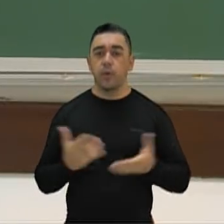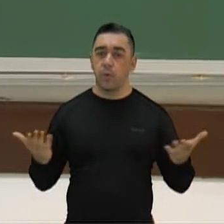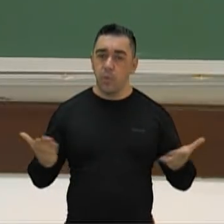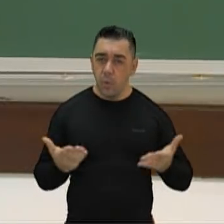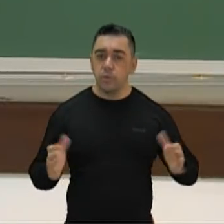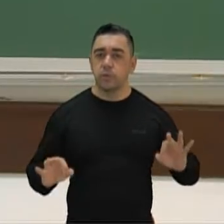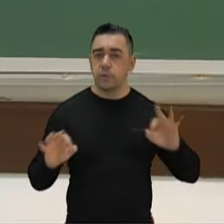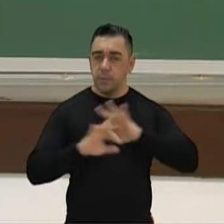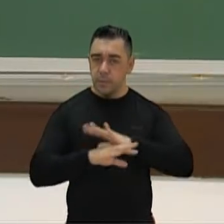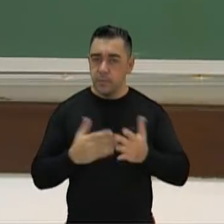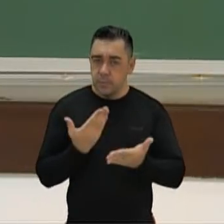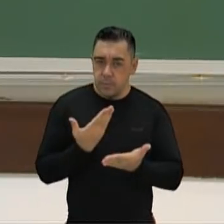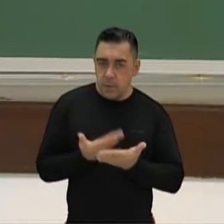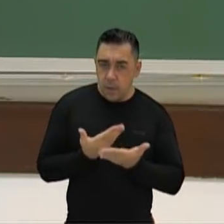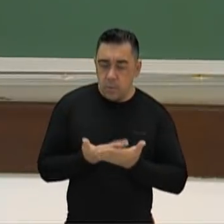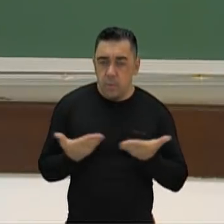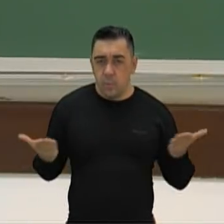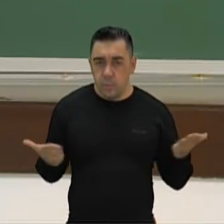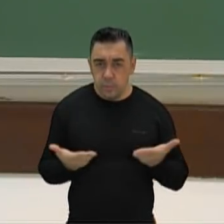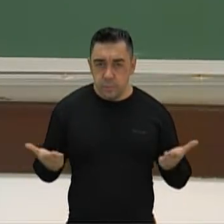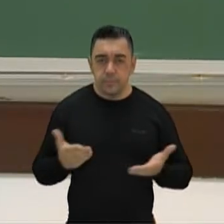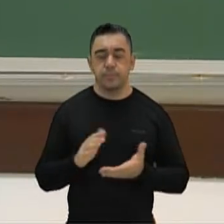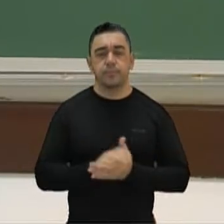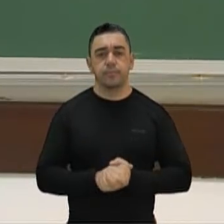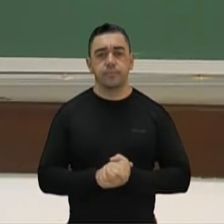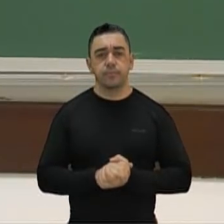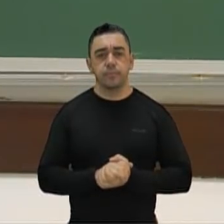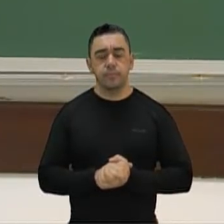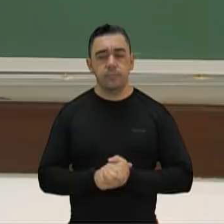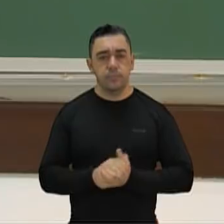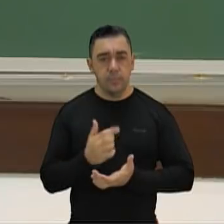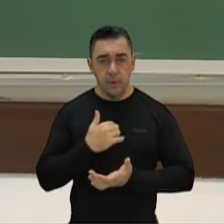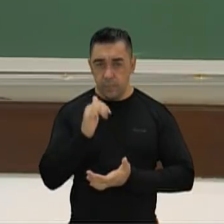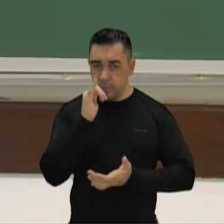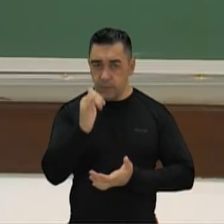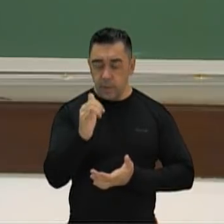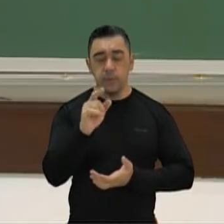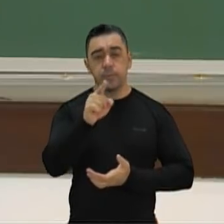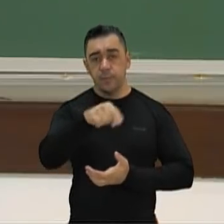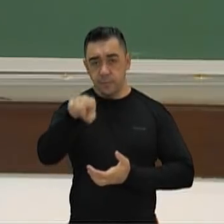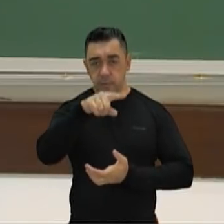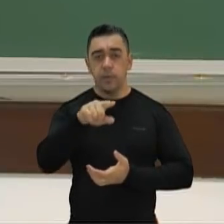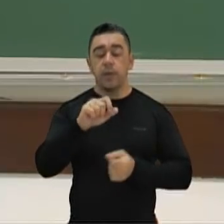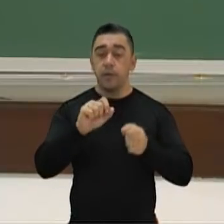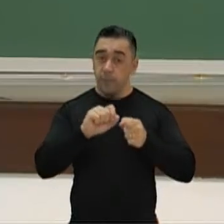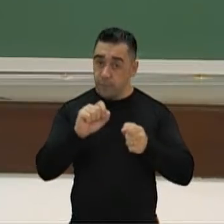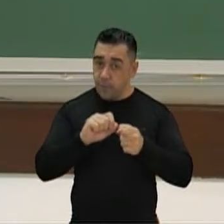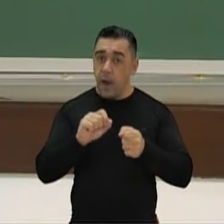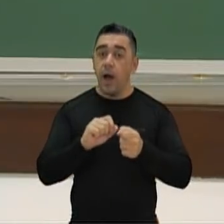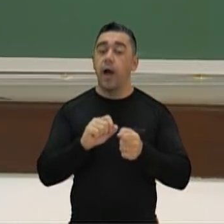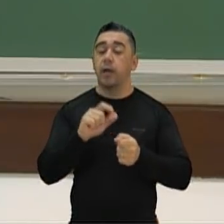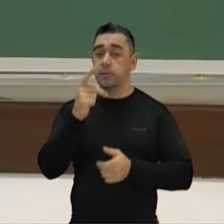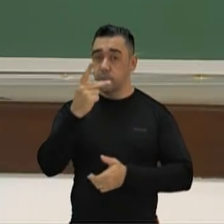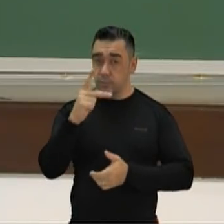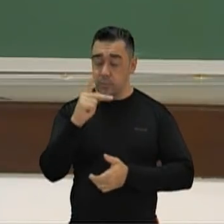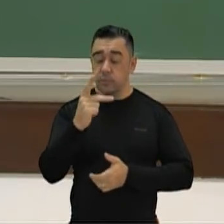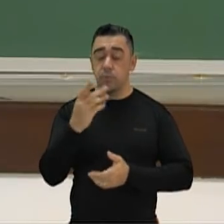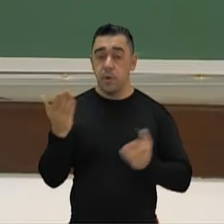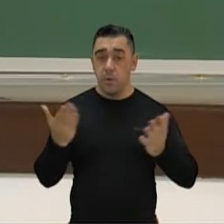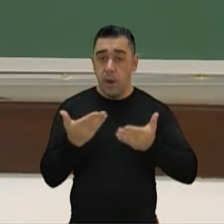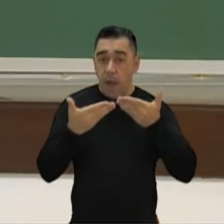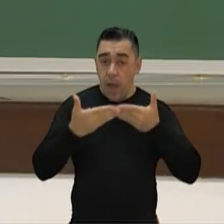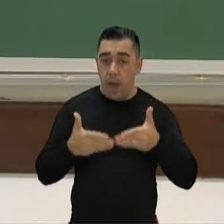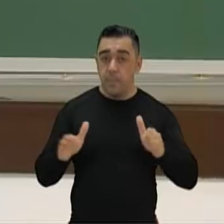gente encerra a nossa aula de hoje. Eu quero dizer que não é para vocês deixarem de fazer a abertura do 2º